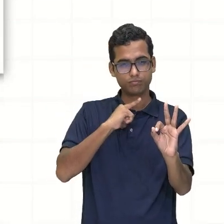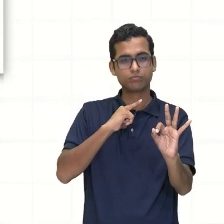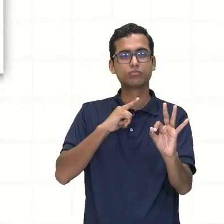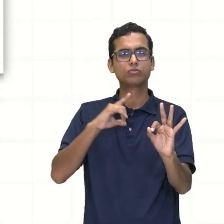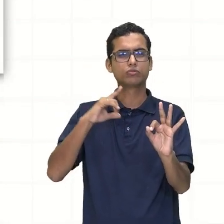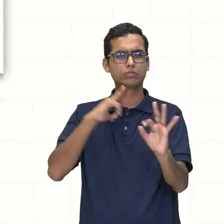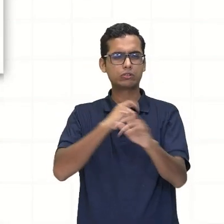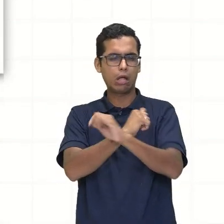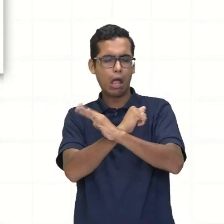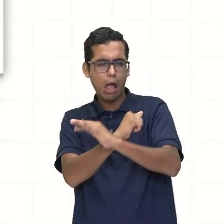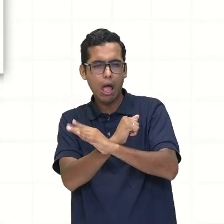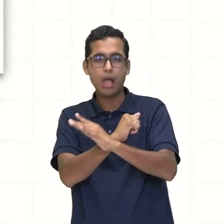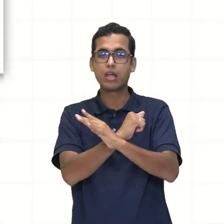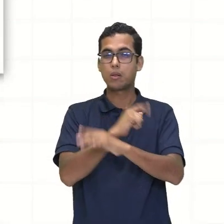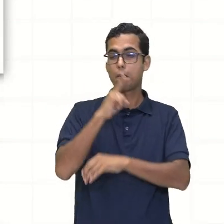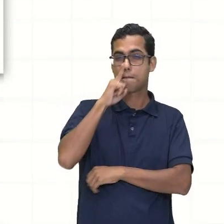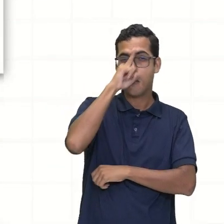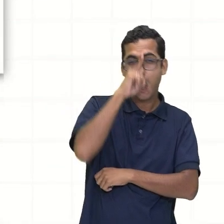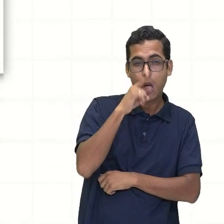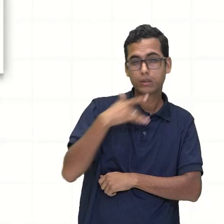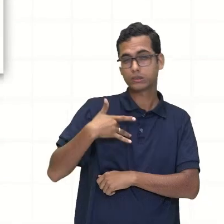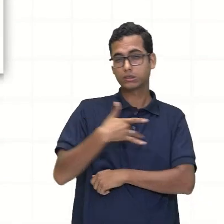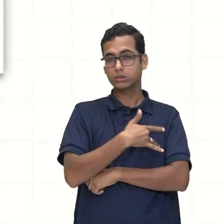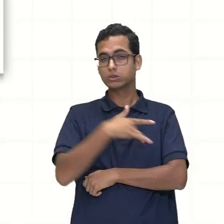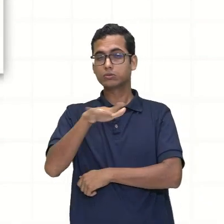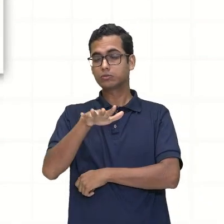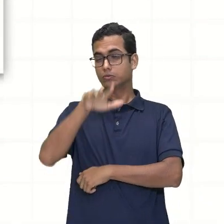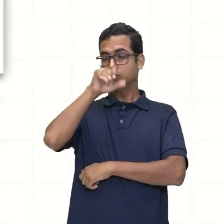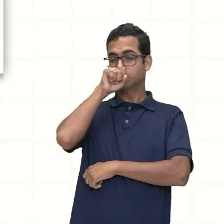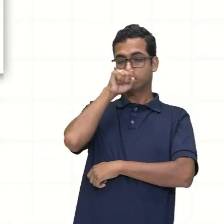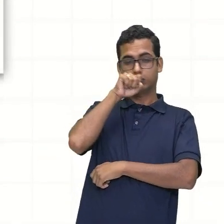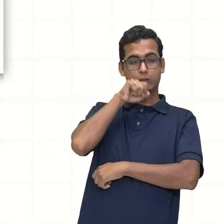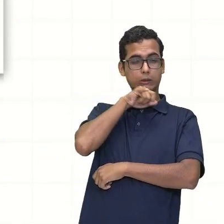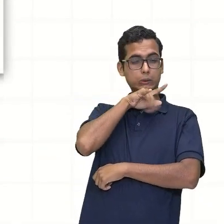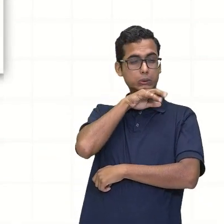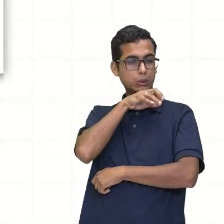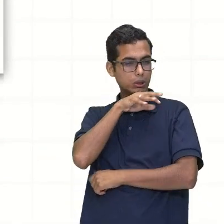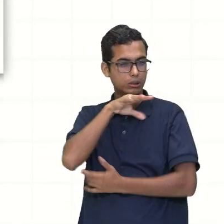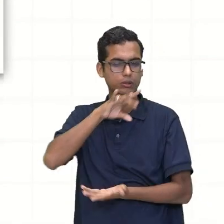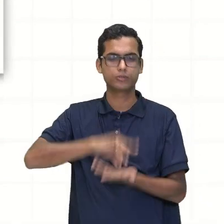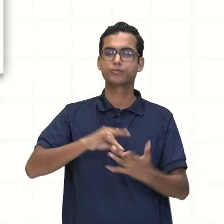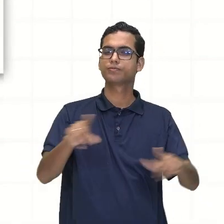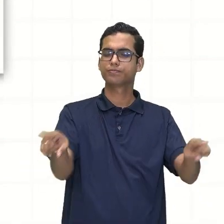esses combustíveis fósseis que foram ali queimados e essas partículas